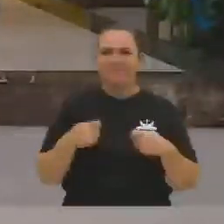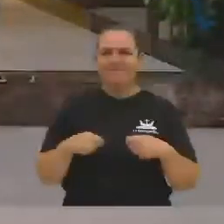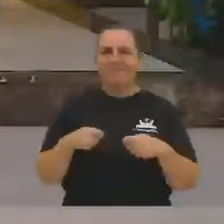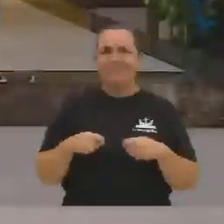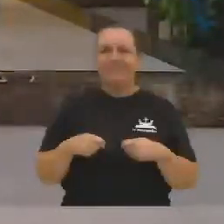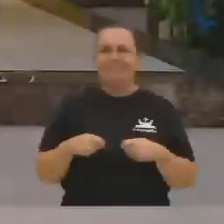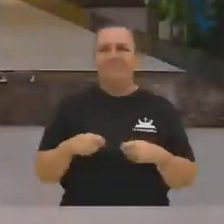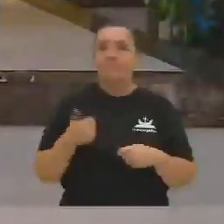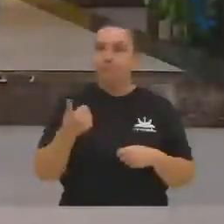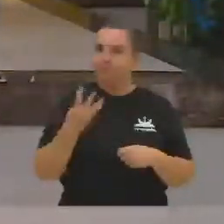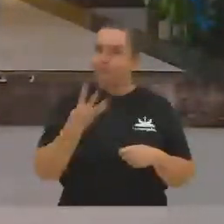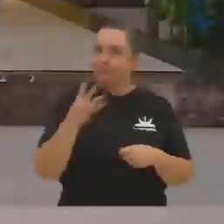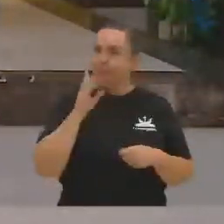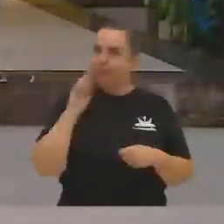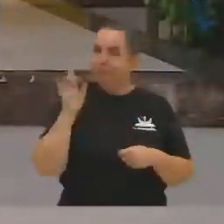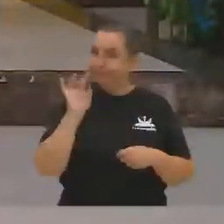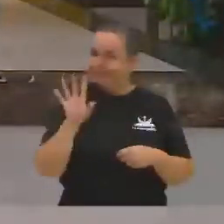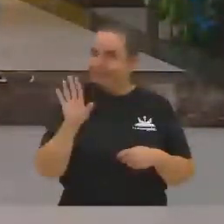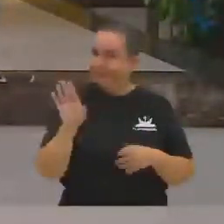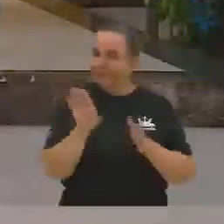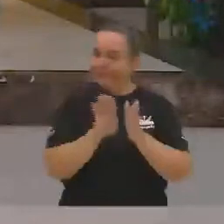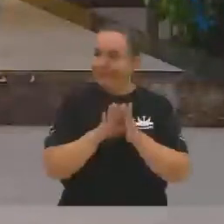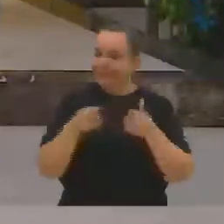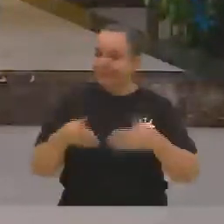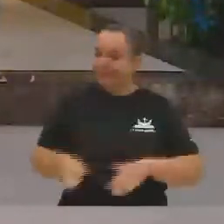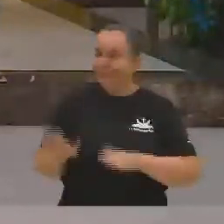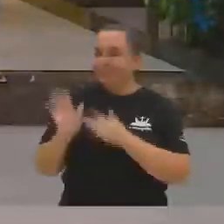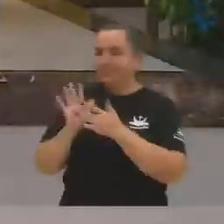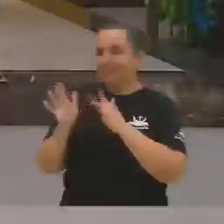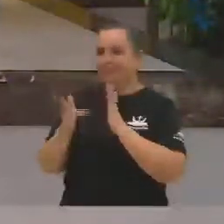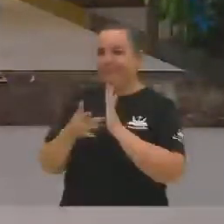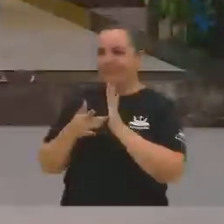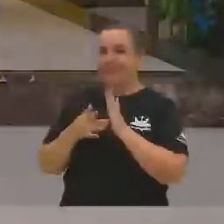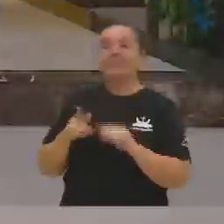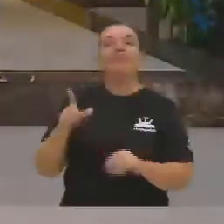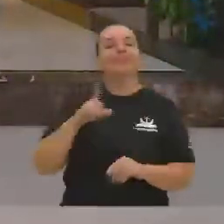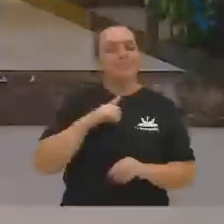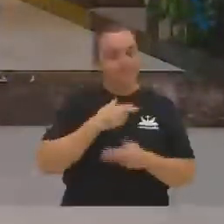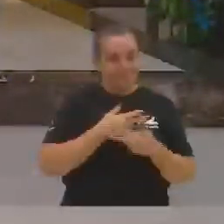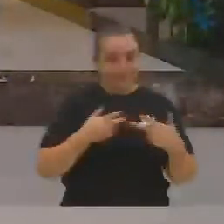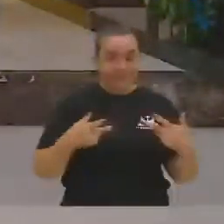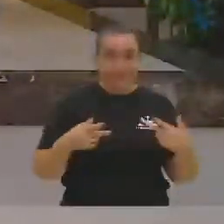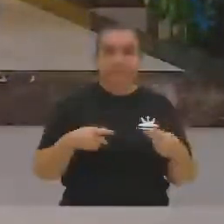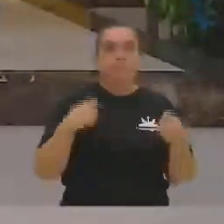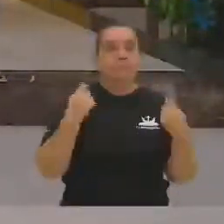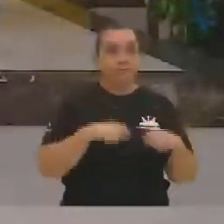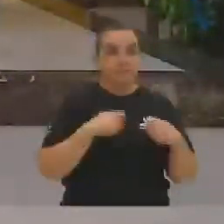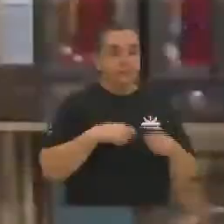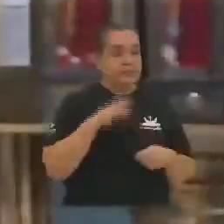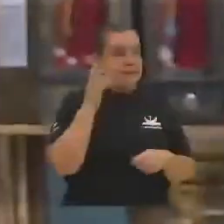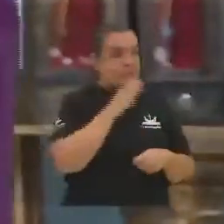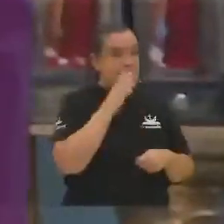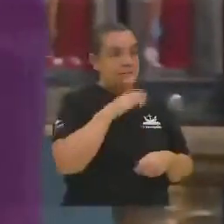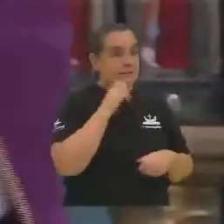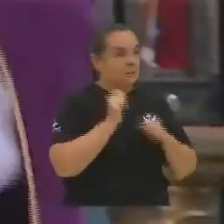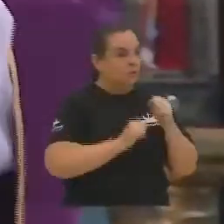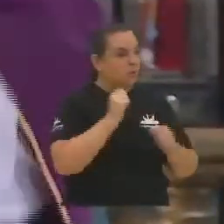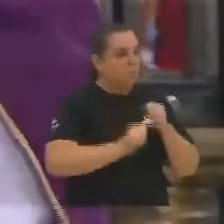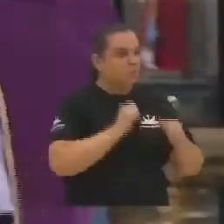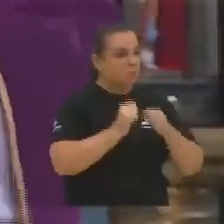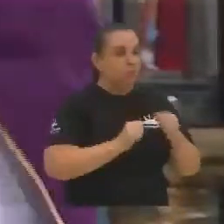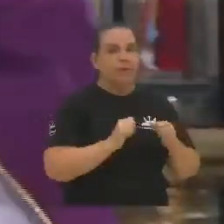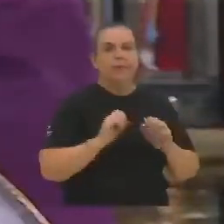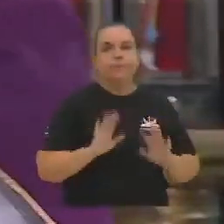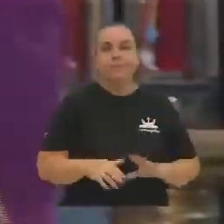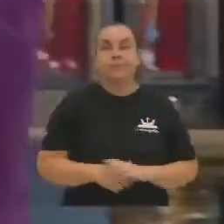14 dias é pouco, tem coisa que você vai precisar de correr,